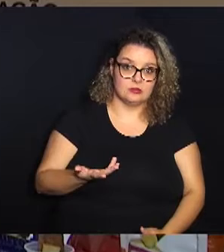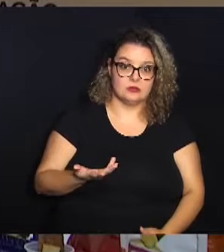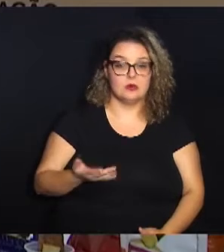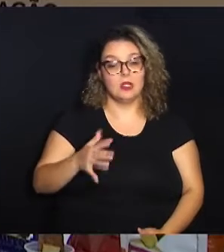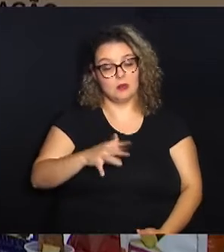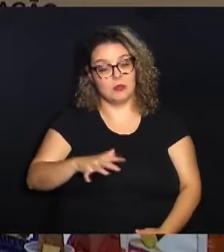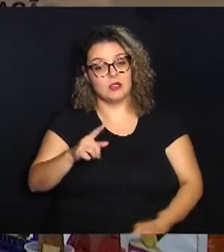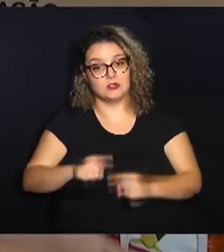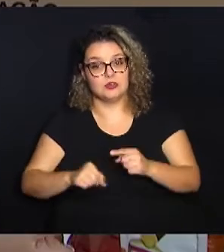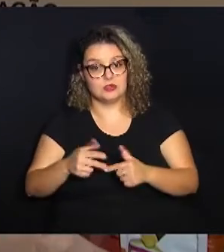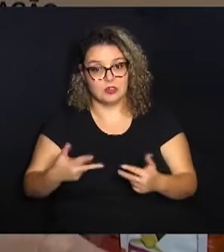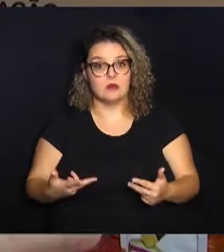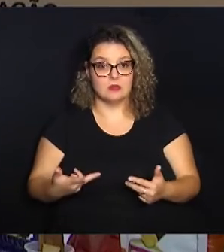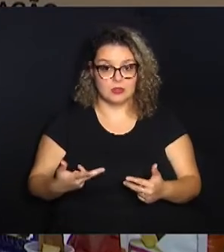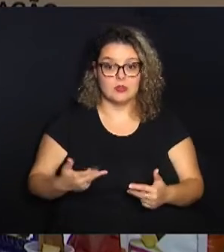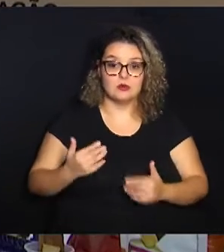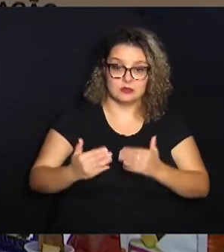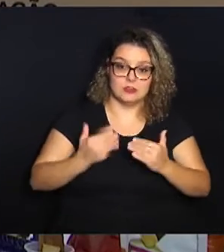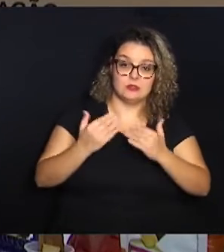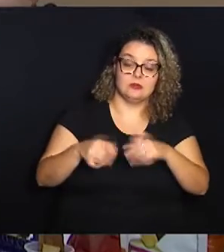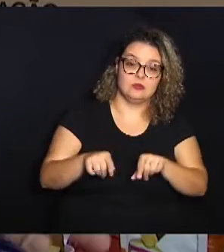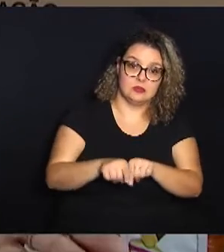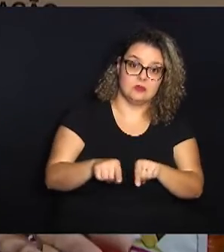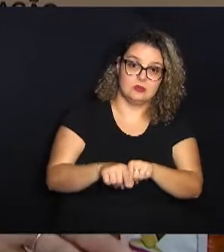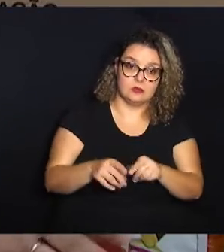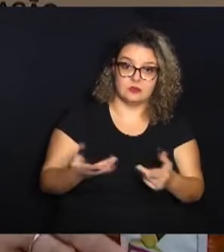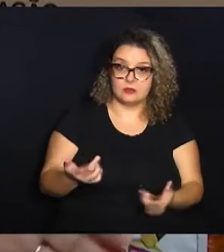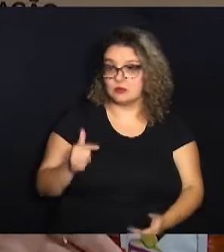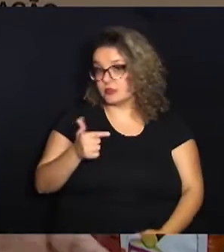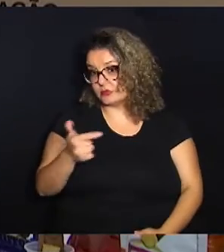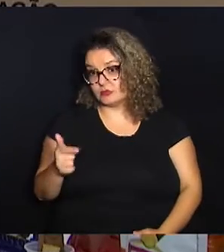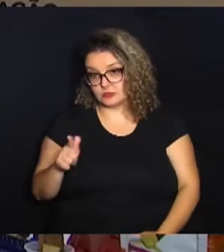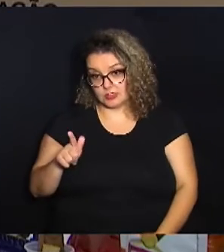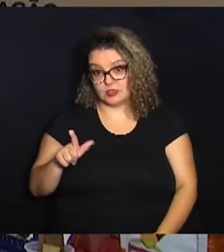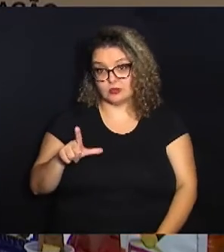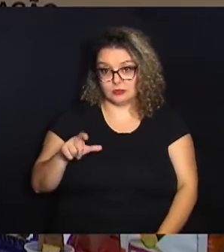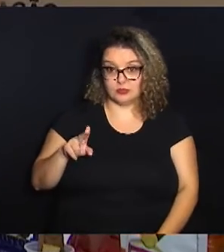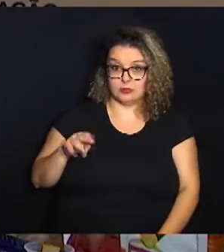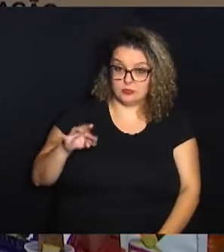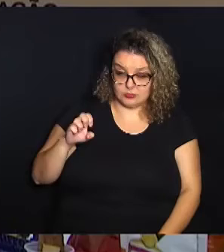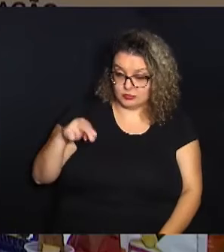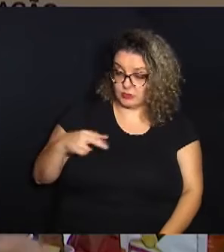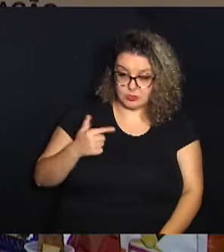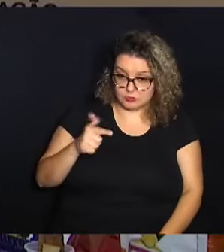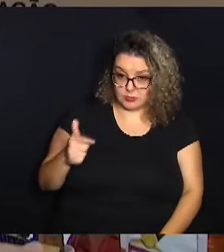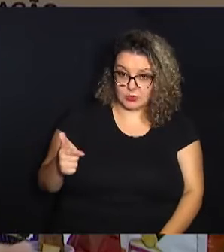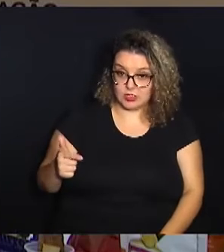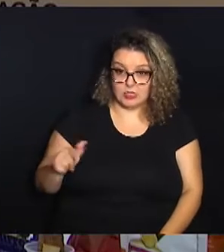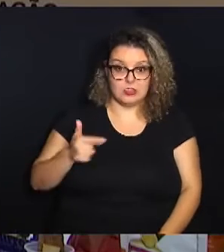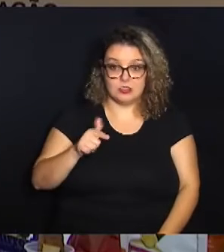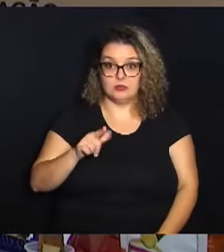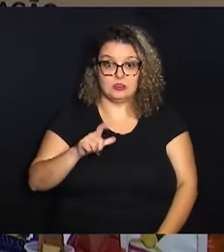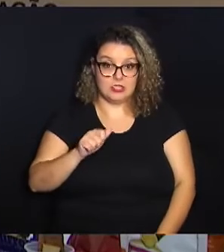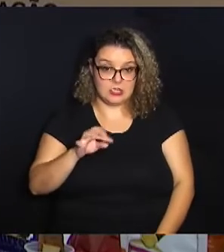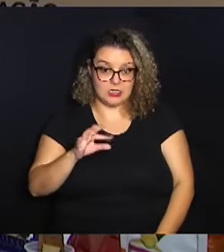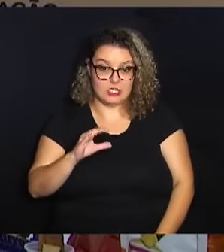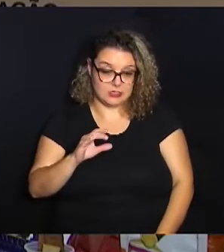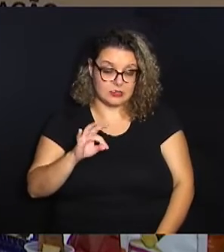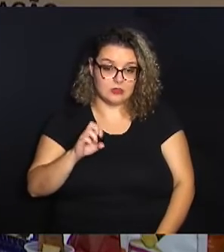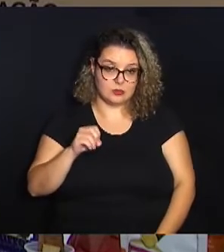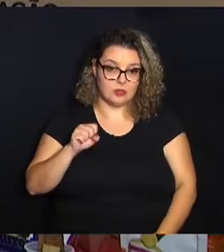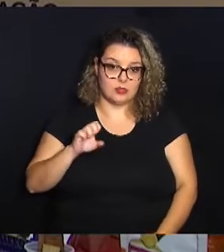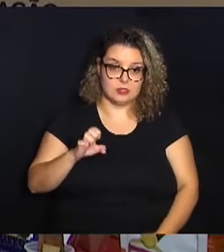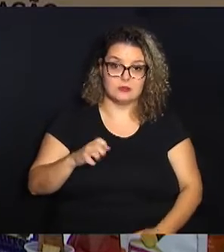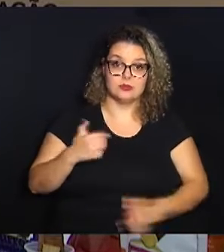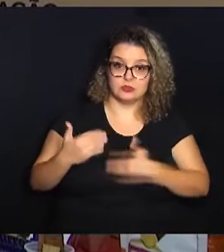de equipamentos que a gente teve que acabar desenvolvendo, porque como não tem glúten o nosso produto e também não tem lactose, foi um processo